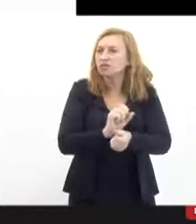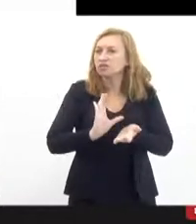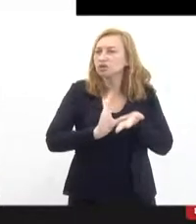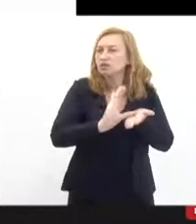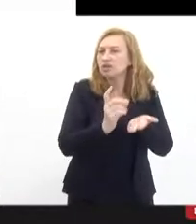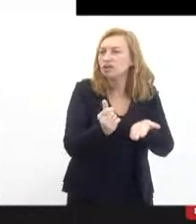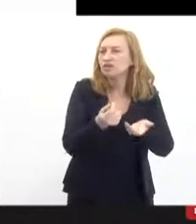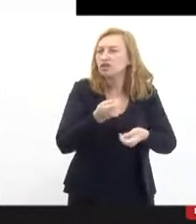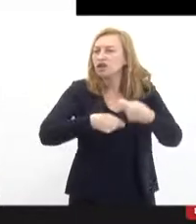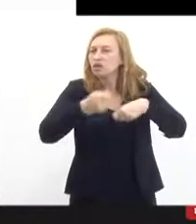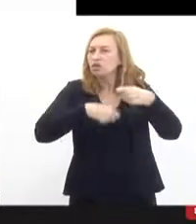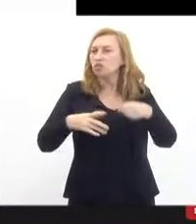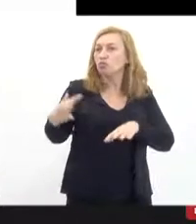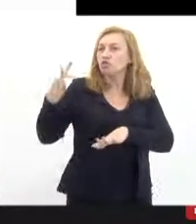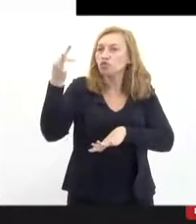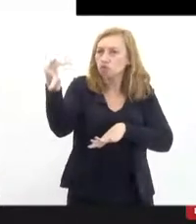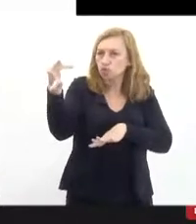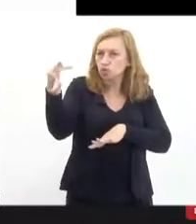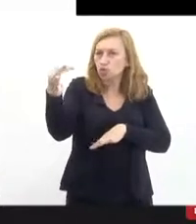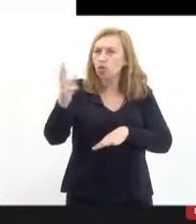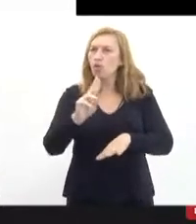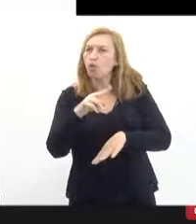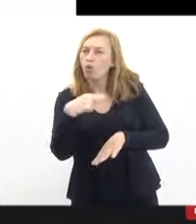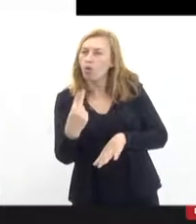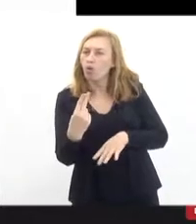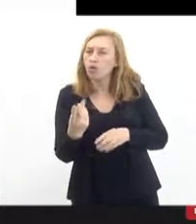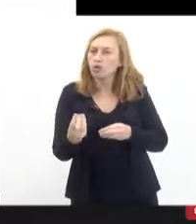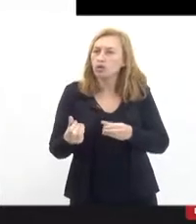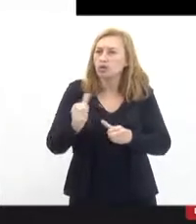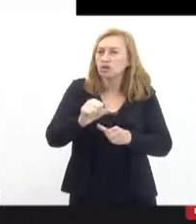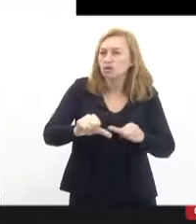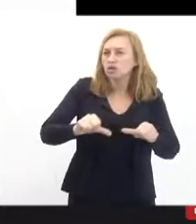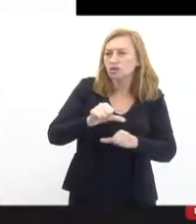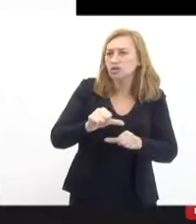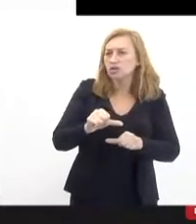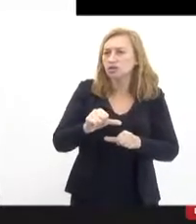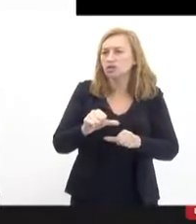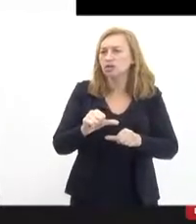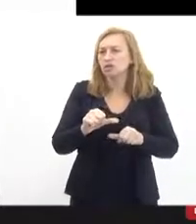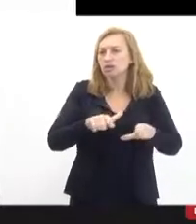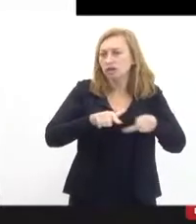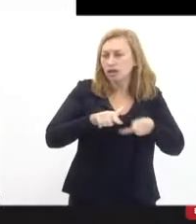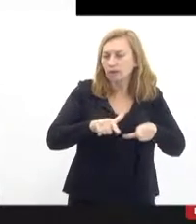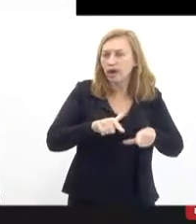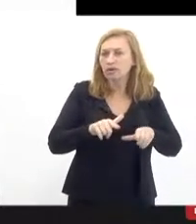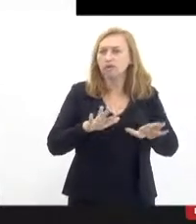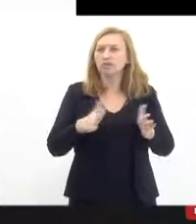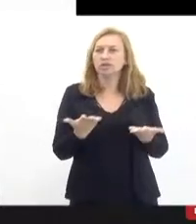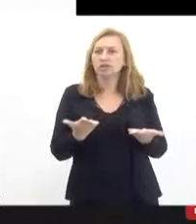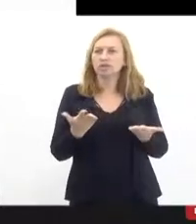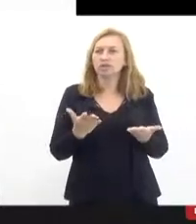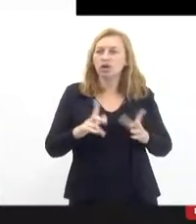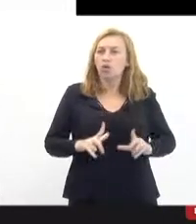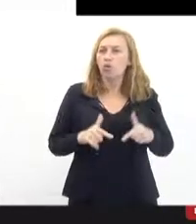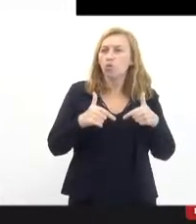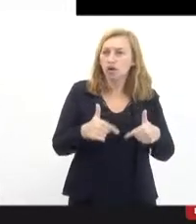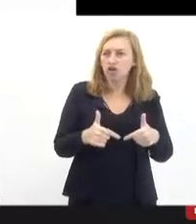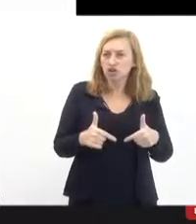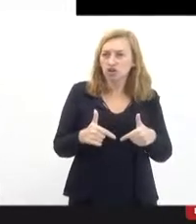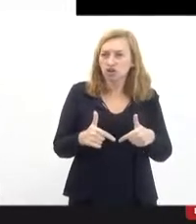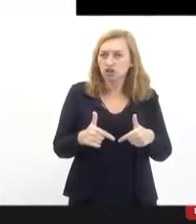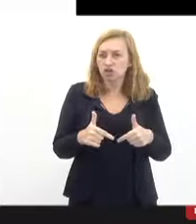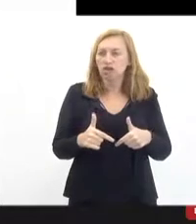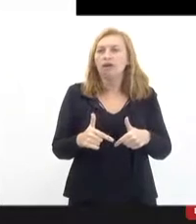benefícios econômicos futuros ou se revertam em potencial de serviços. Então, para ser considerado um ativo,